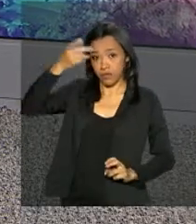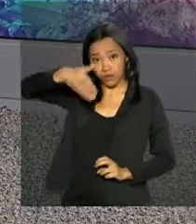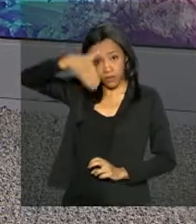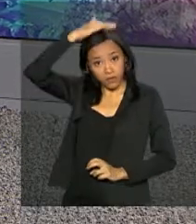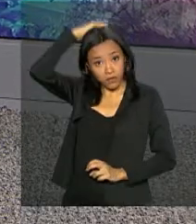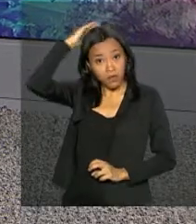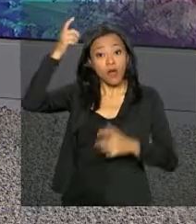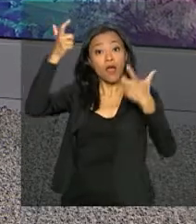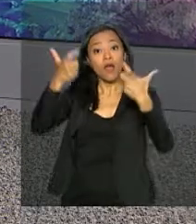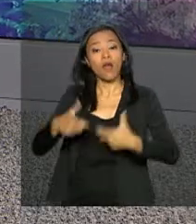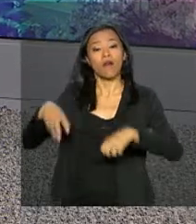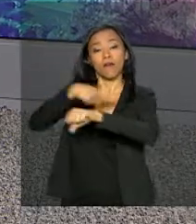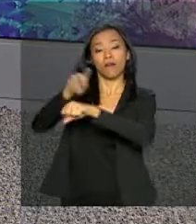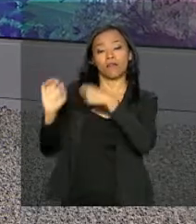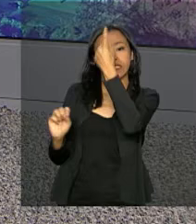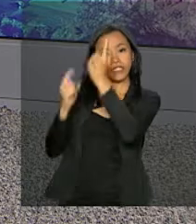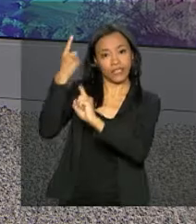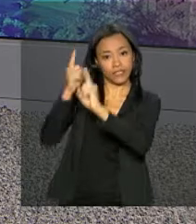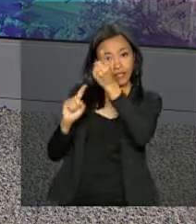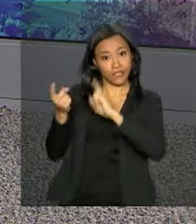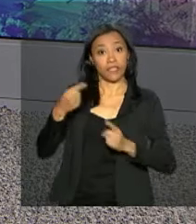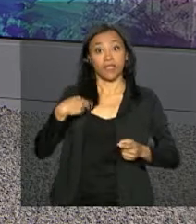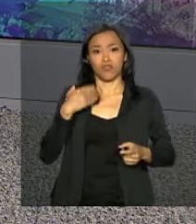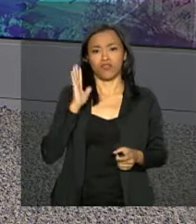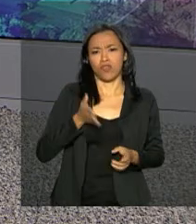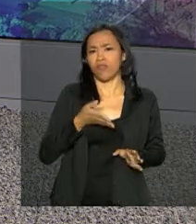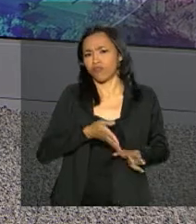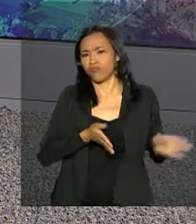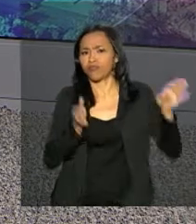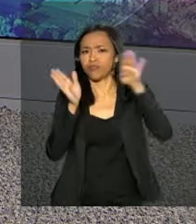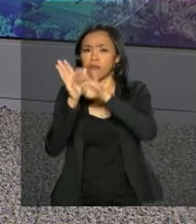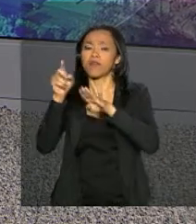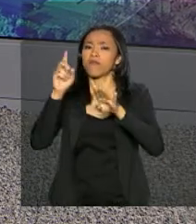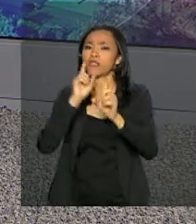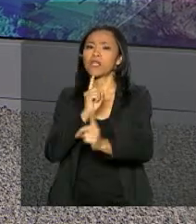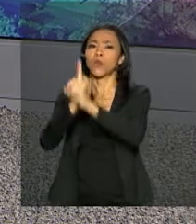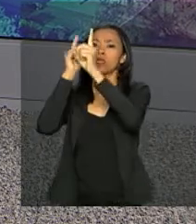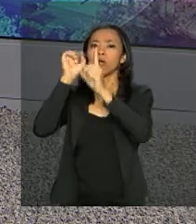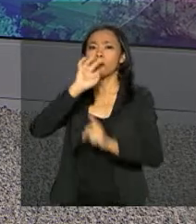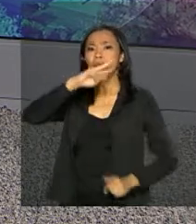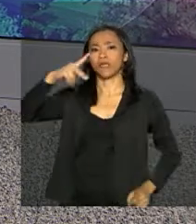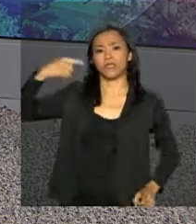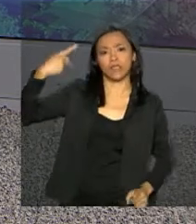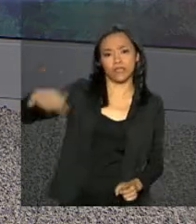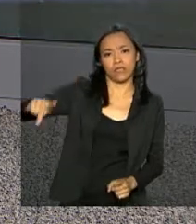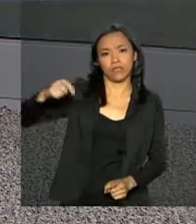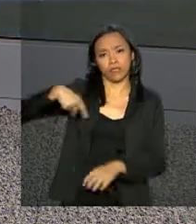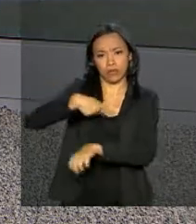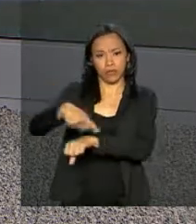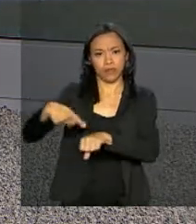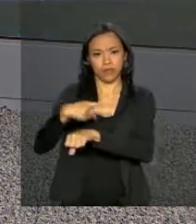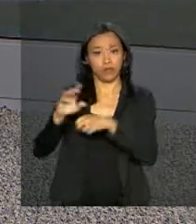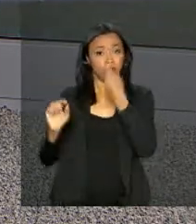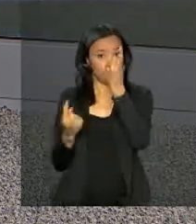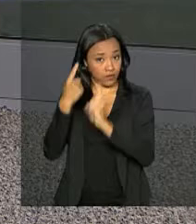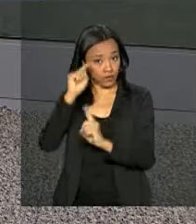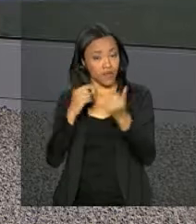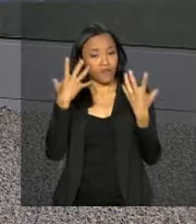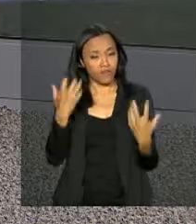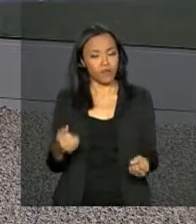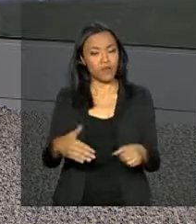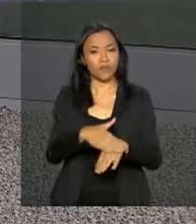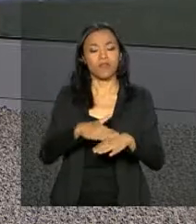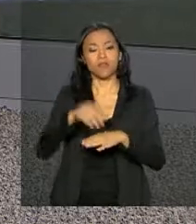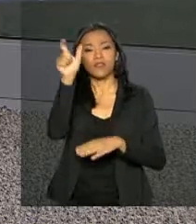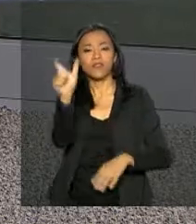para santiago onde irá se encontrar com o presidente chileno sebastián pinheira vamos ao vivo então a santiago falar com o repórter ney pereira e nem